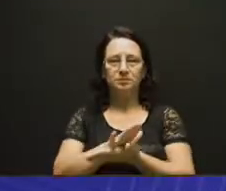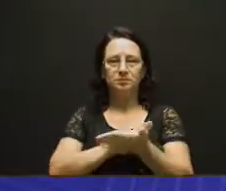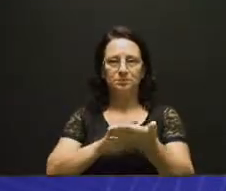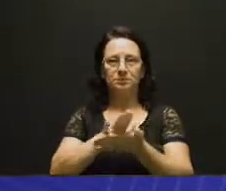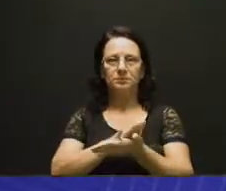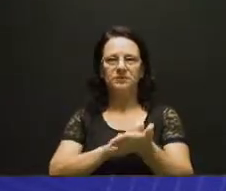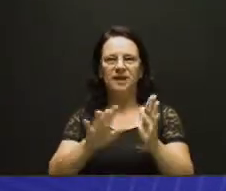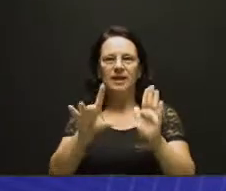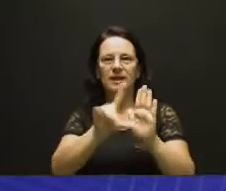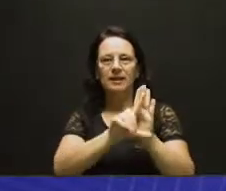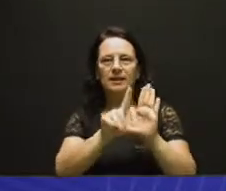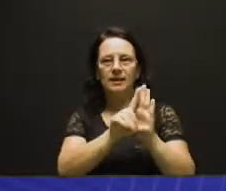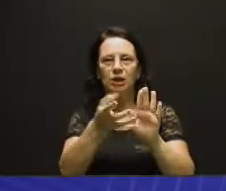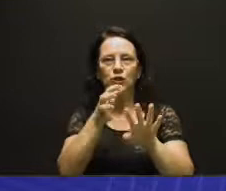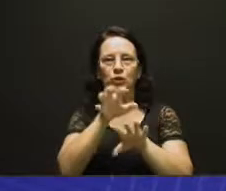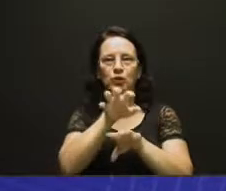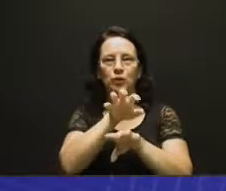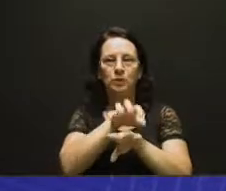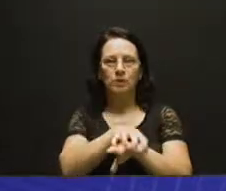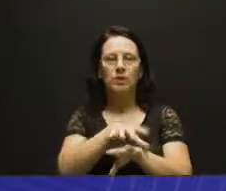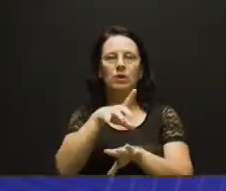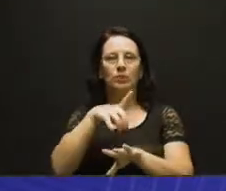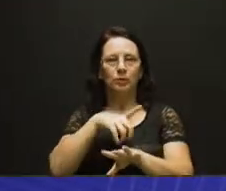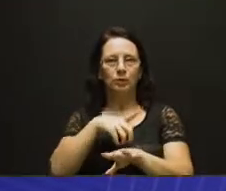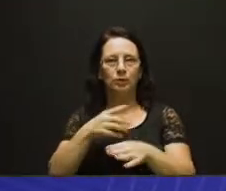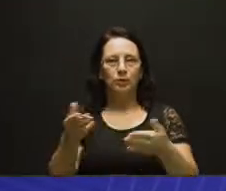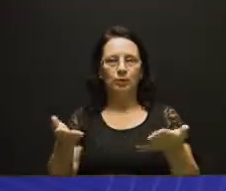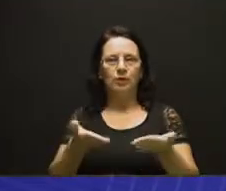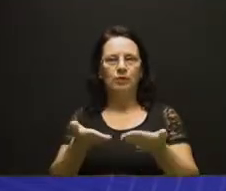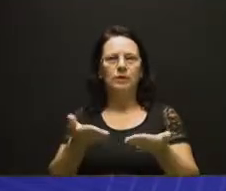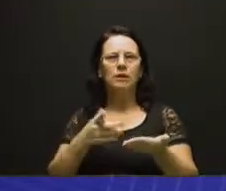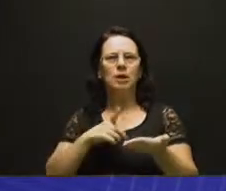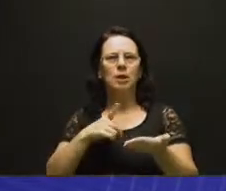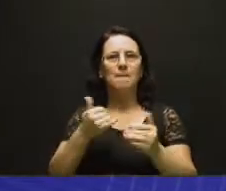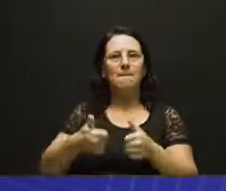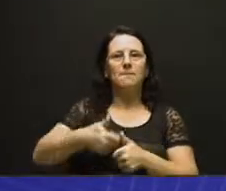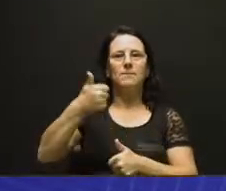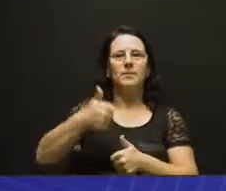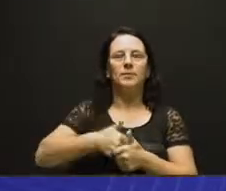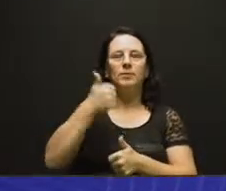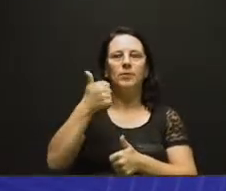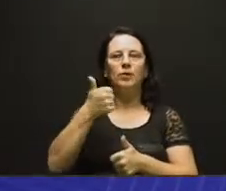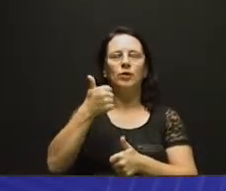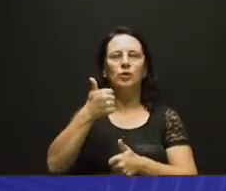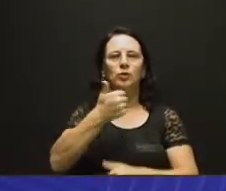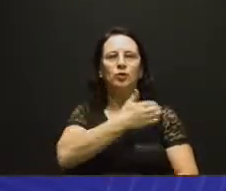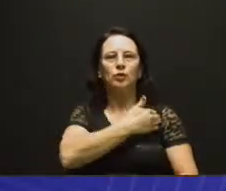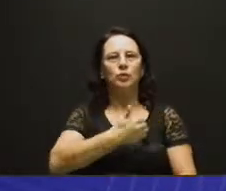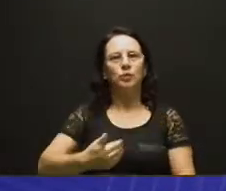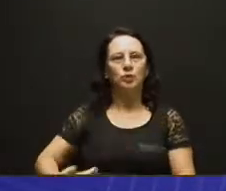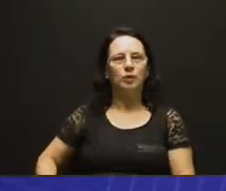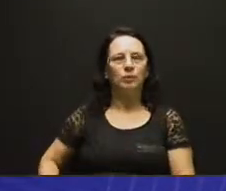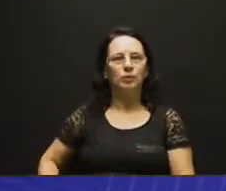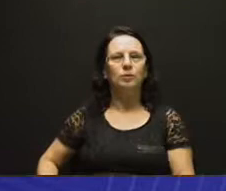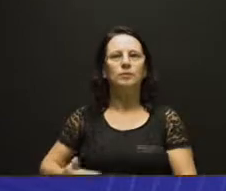essa legislação da inclusão que nós temos hoje que tem que ter priorização pelo poder público privado